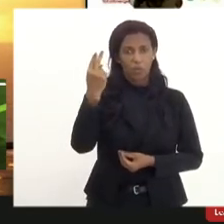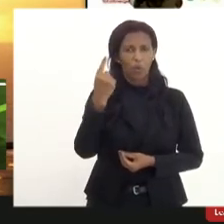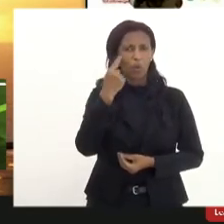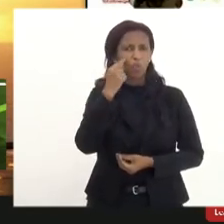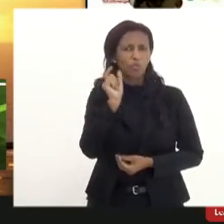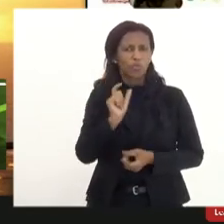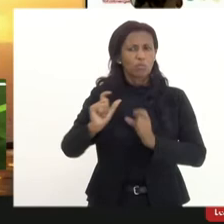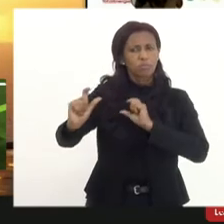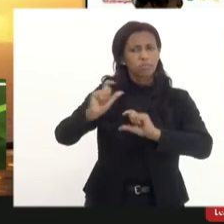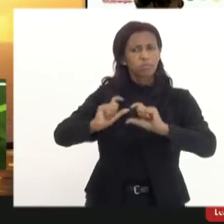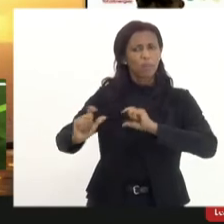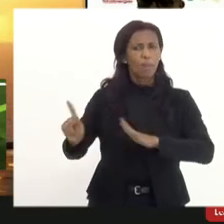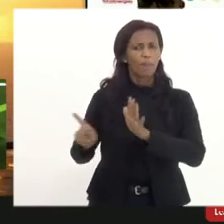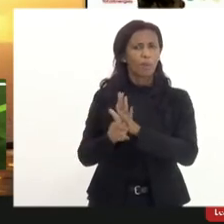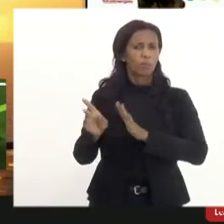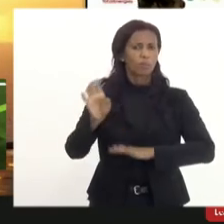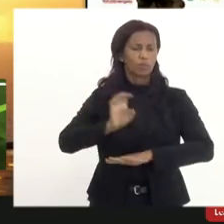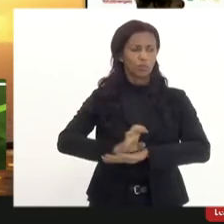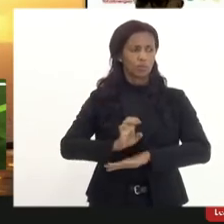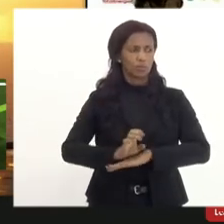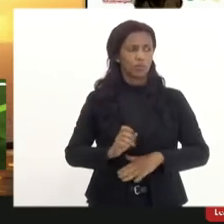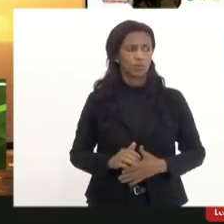benefícios para o estado.